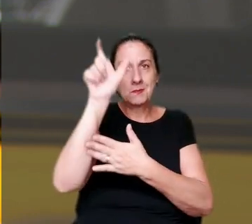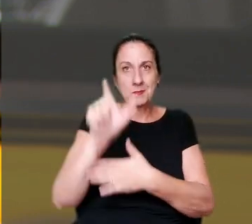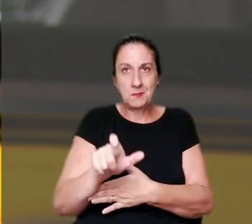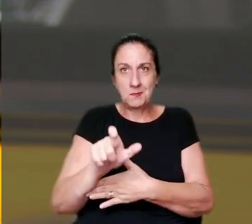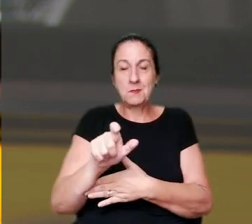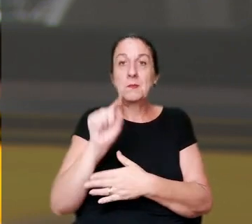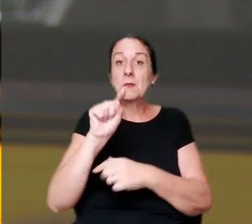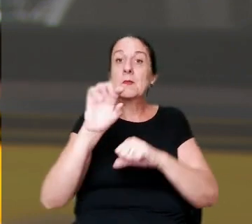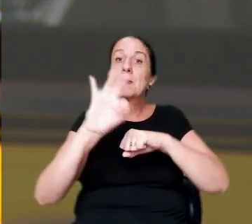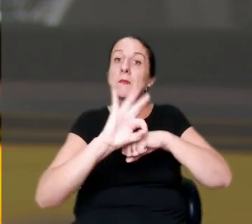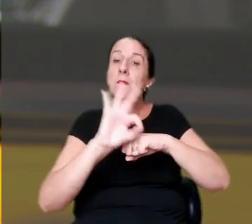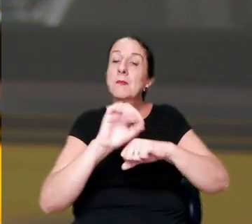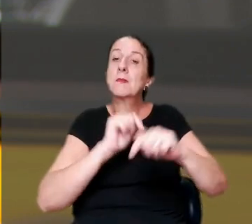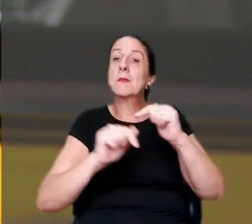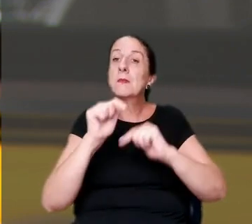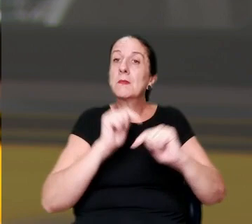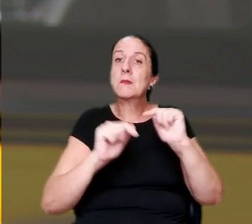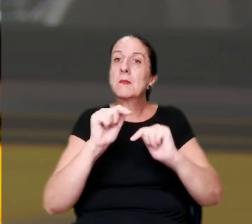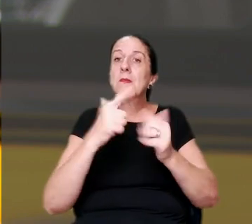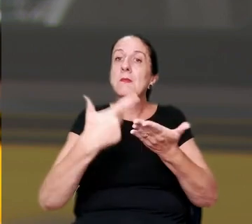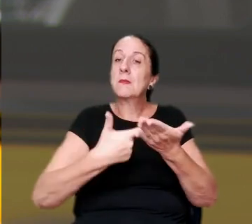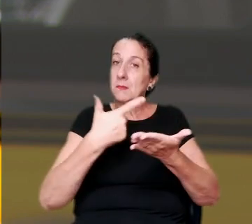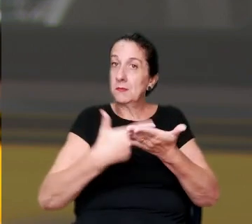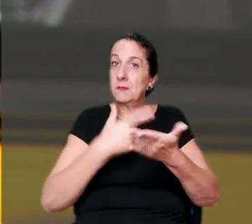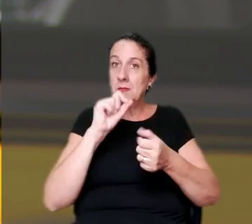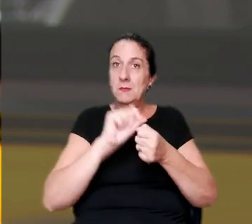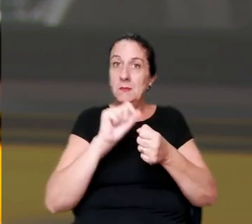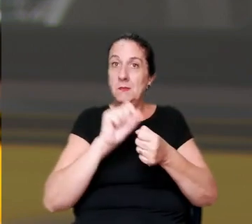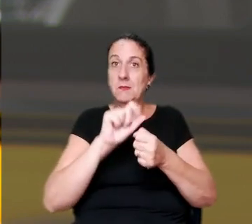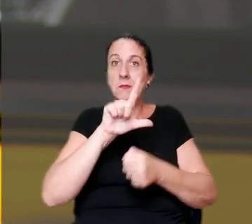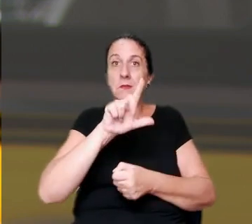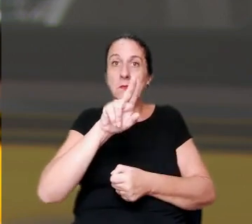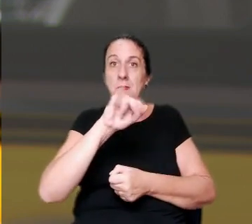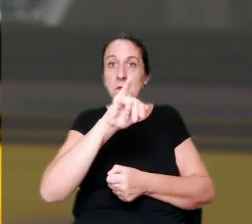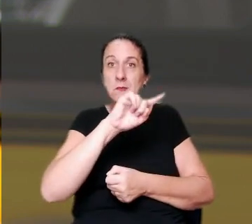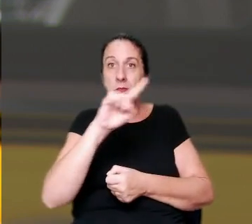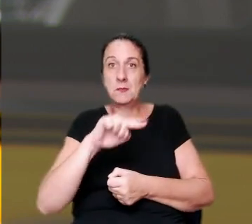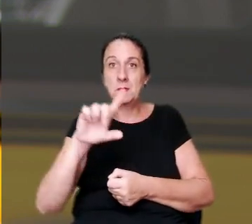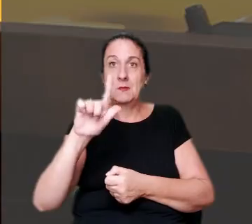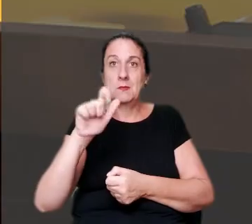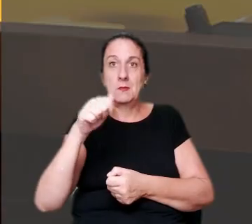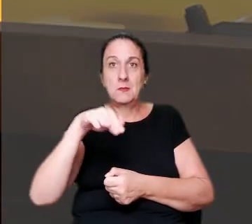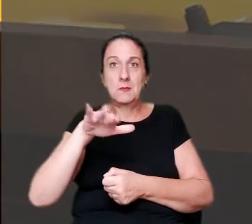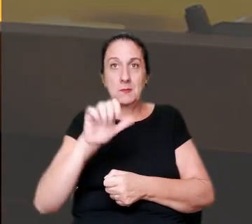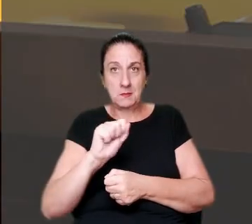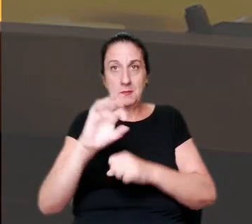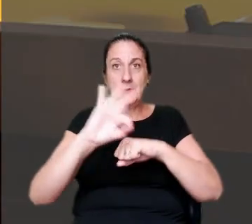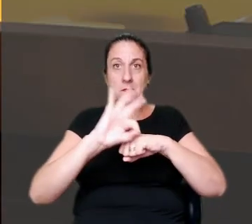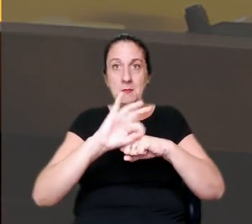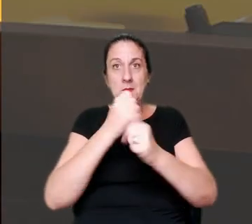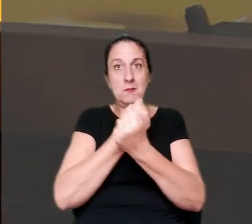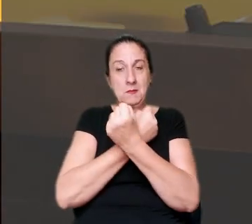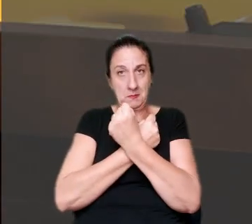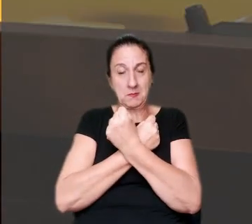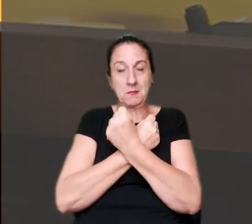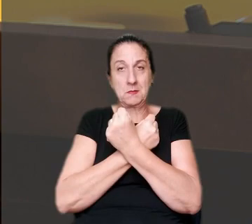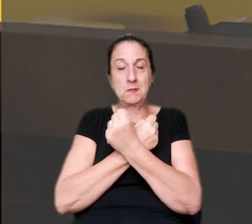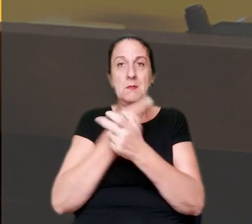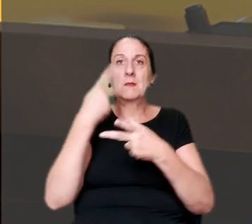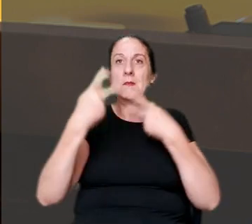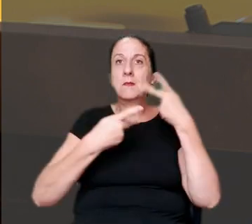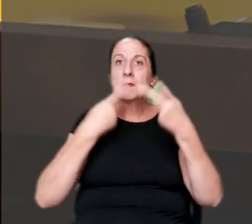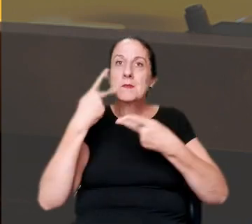sobre ele quando um advogado trabalhista de São Paulo lançou um livro sobre Luiz Gama, o advogado dos escravos. Eu